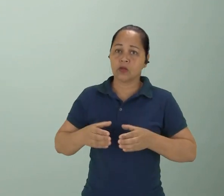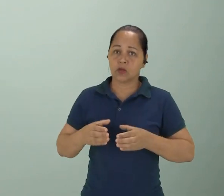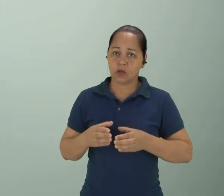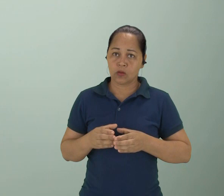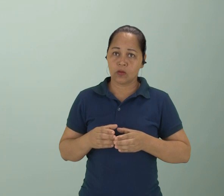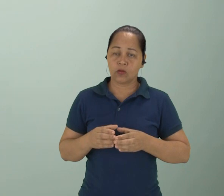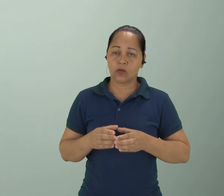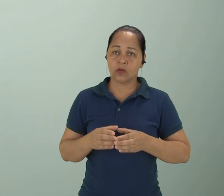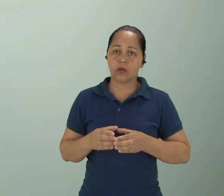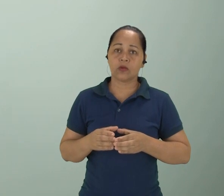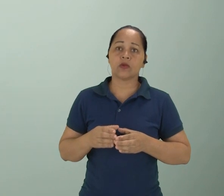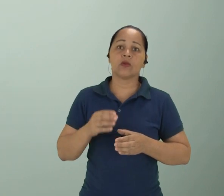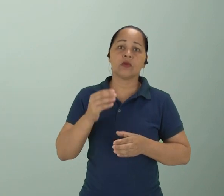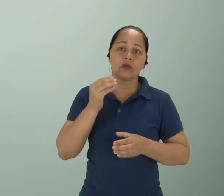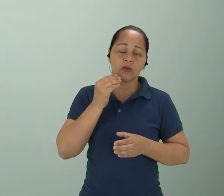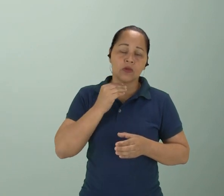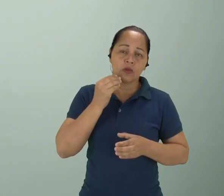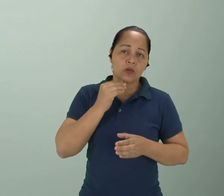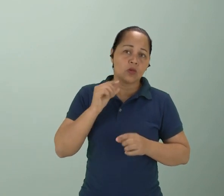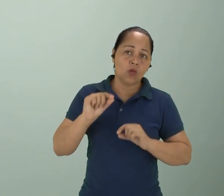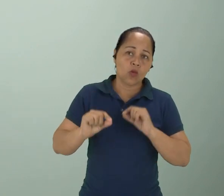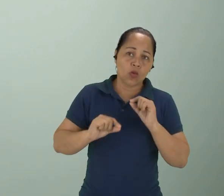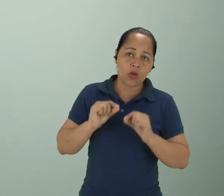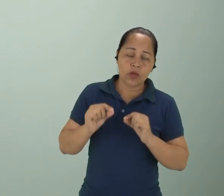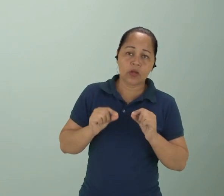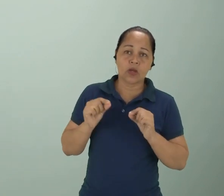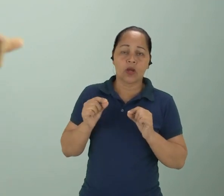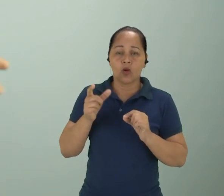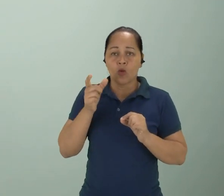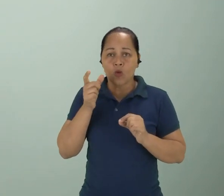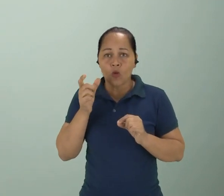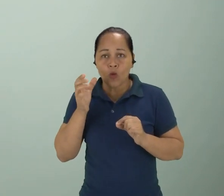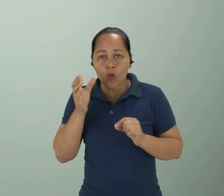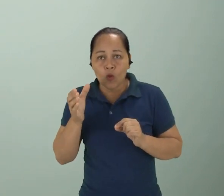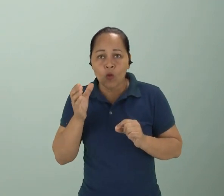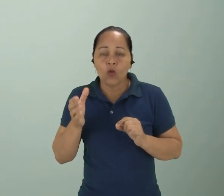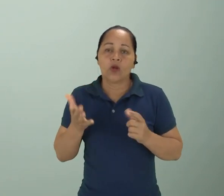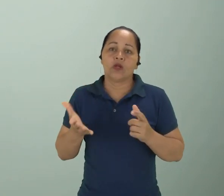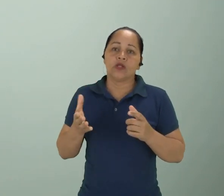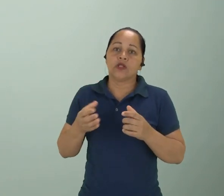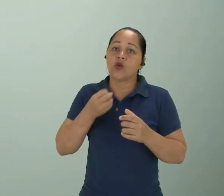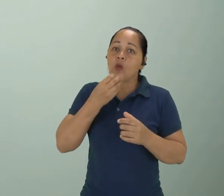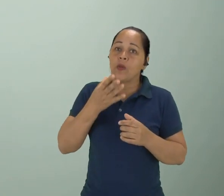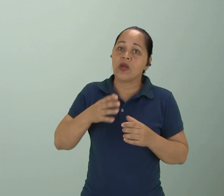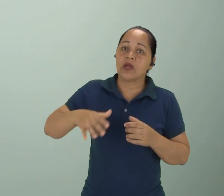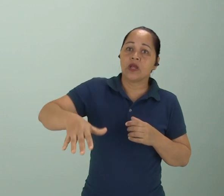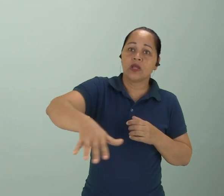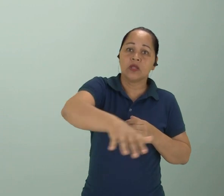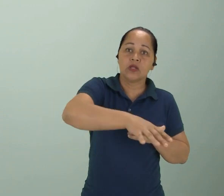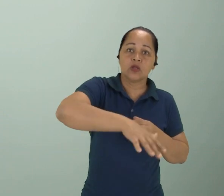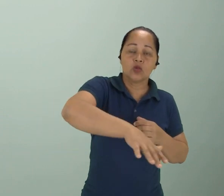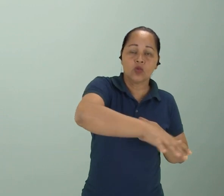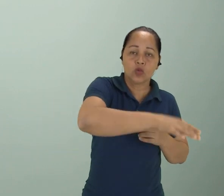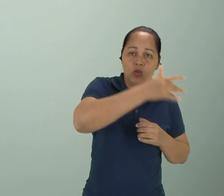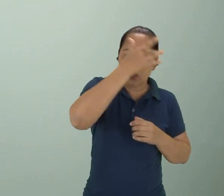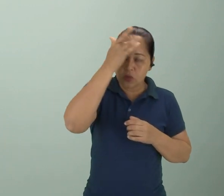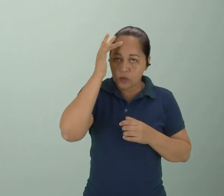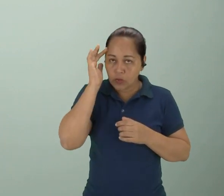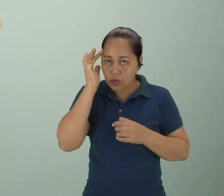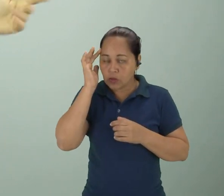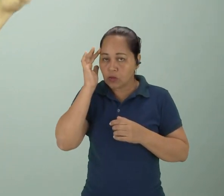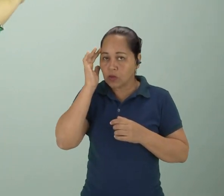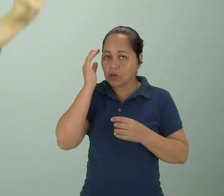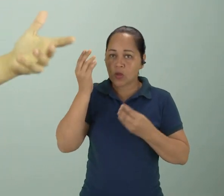o que tentam buscar um consenso entre o interesse individual e o bem coletivo as regras